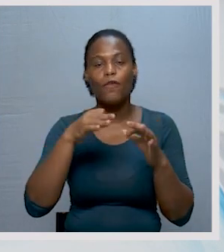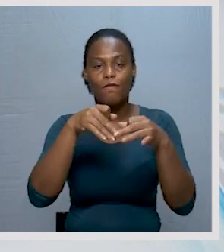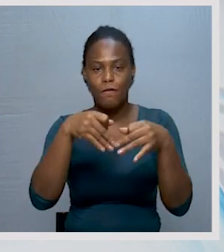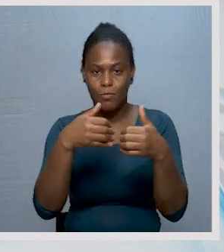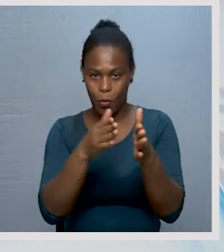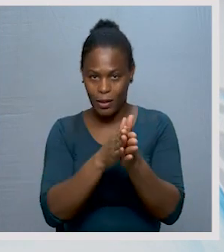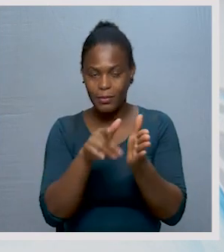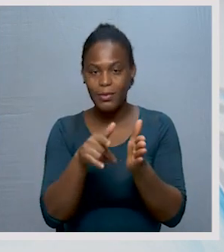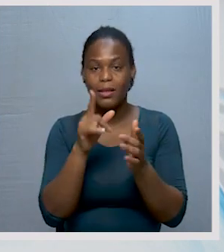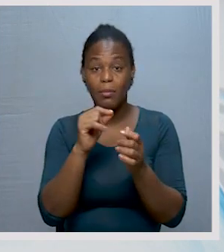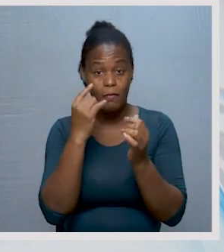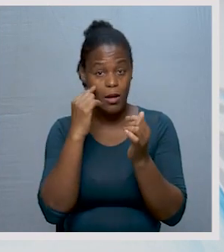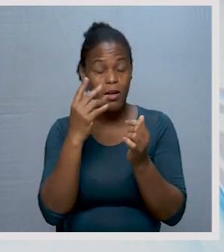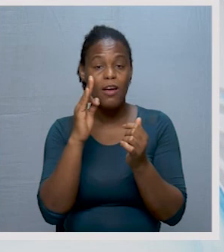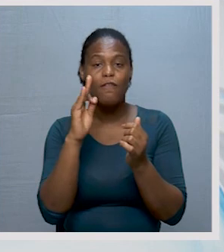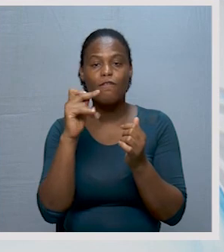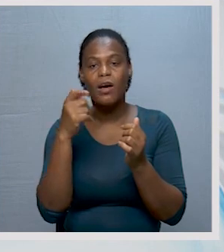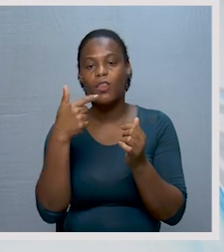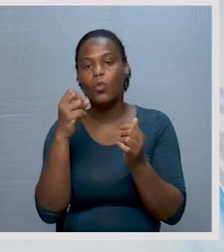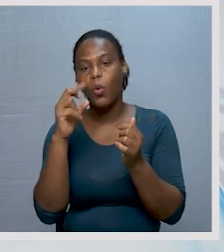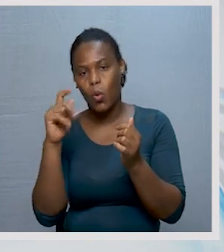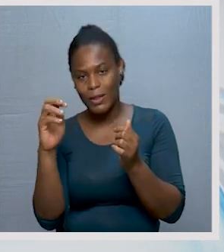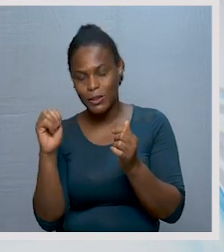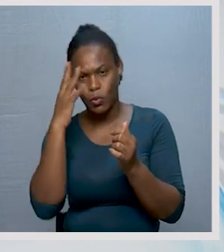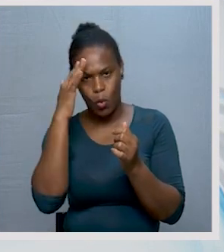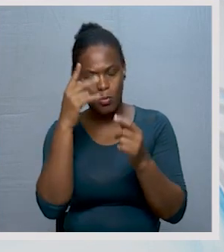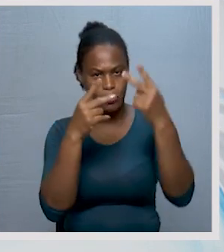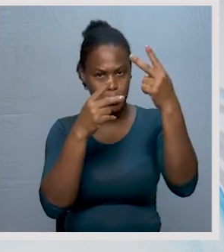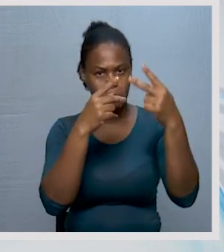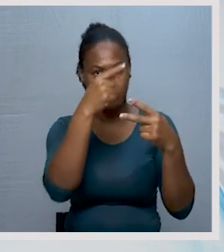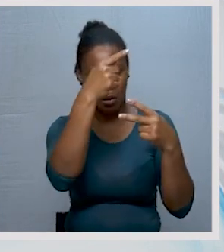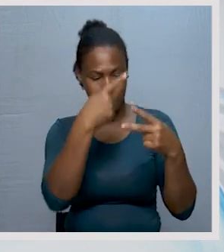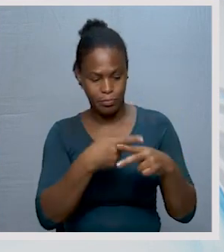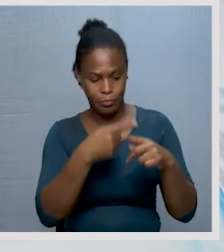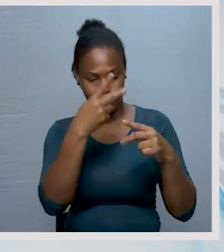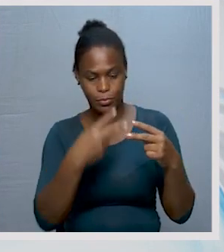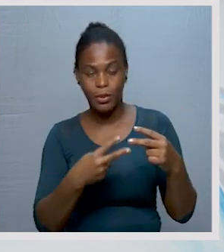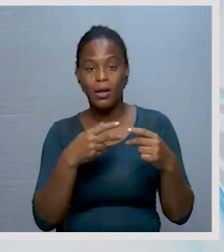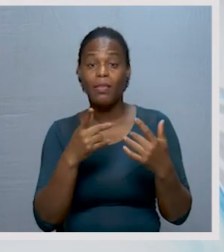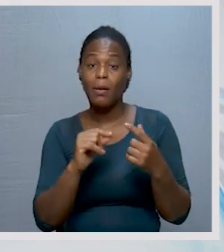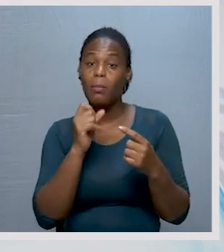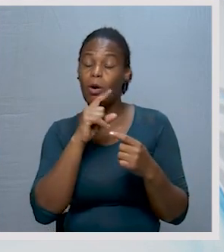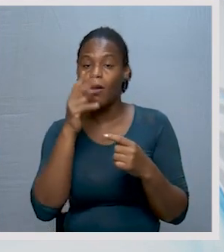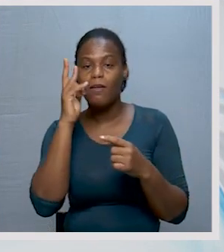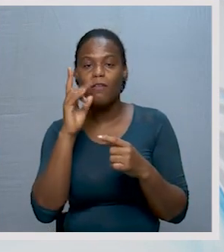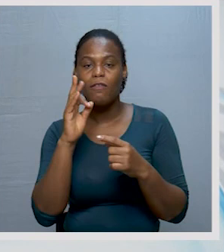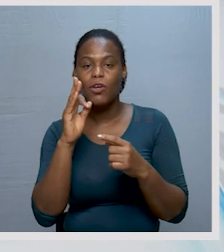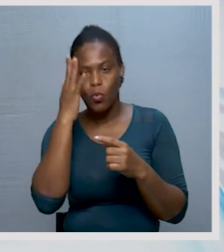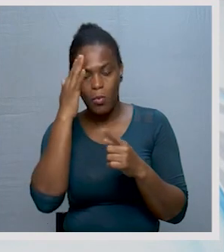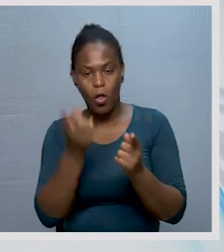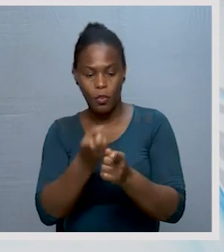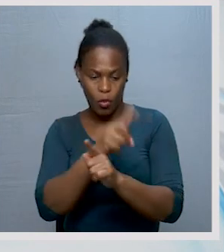também duas dicas importantes. Nós vimos que na multiplicação, quando trocamos a ordem dos fatores,